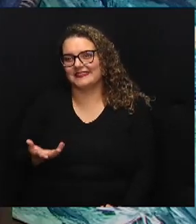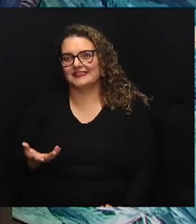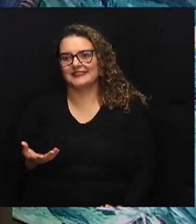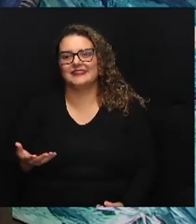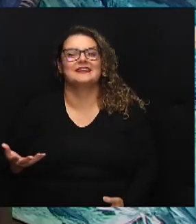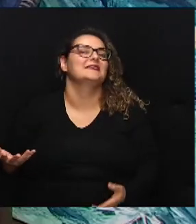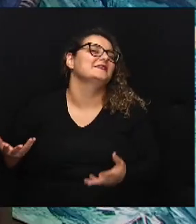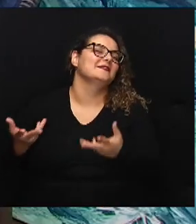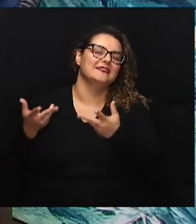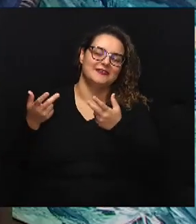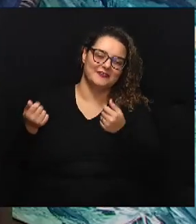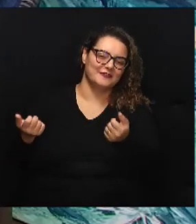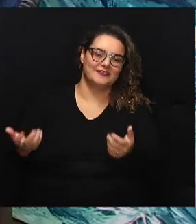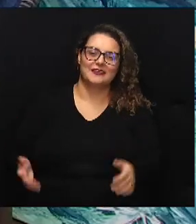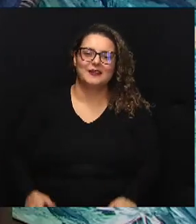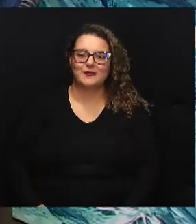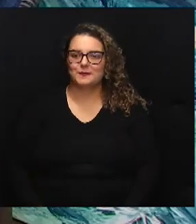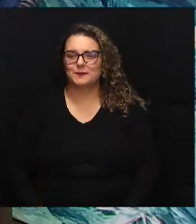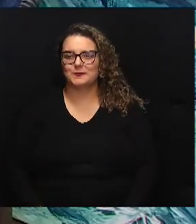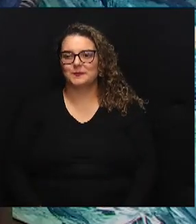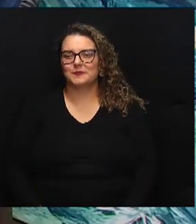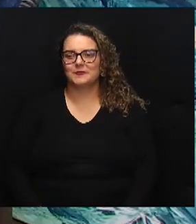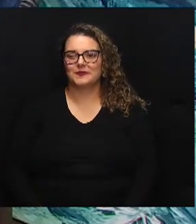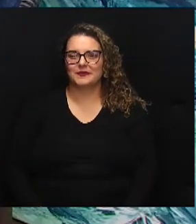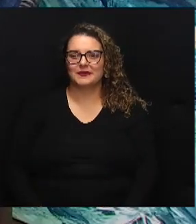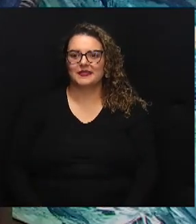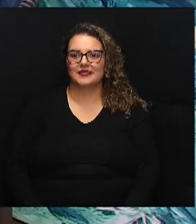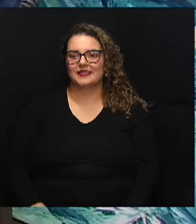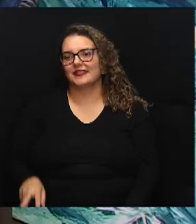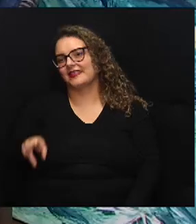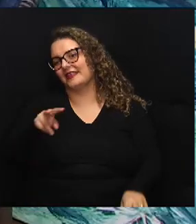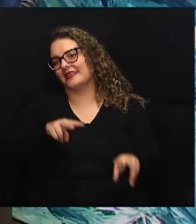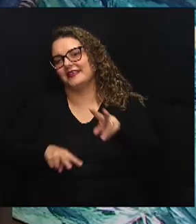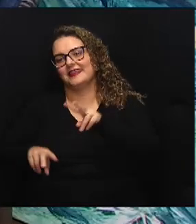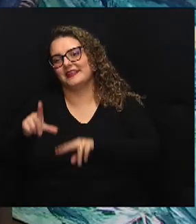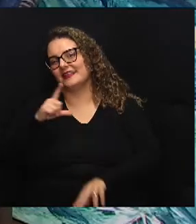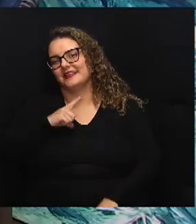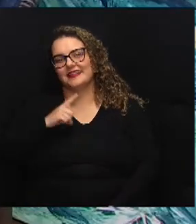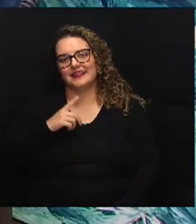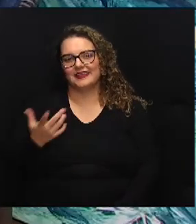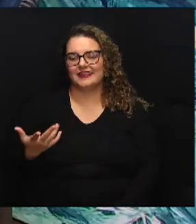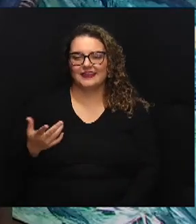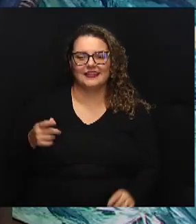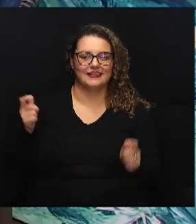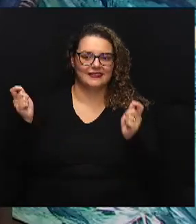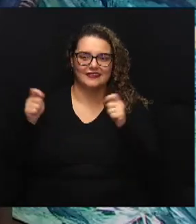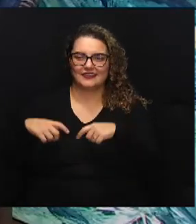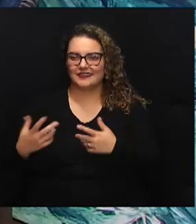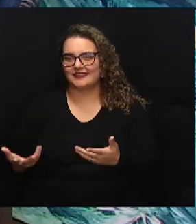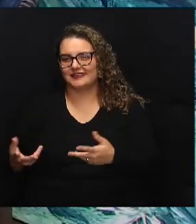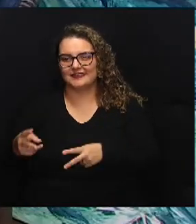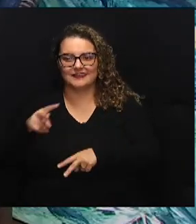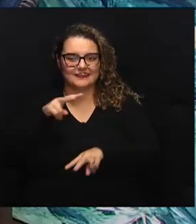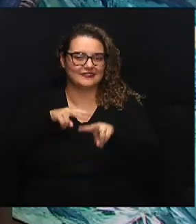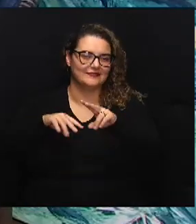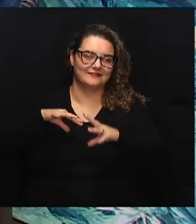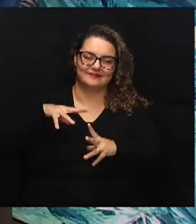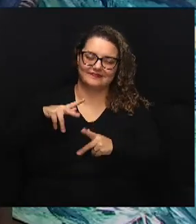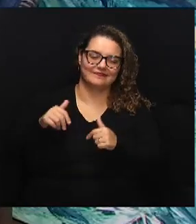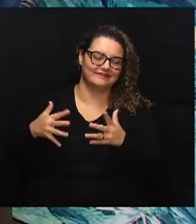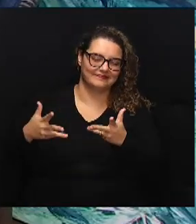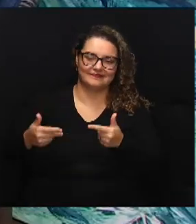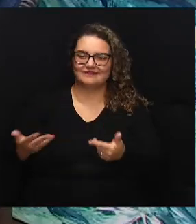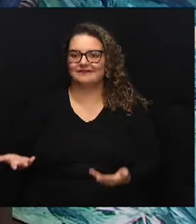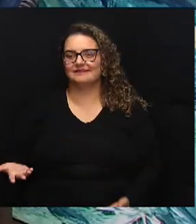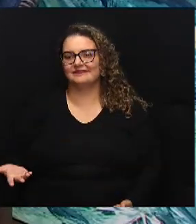magnífico. Miles Davis, com aquele olhar que ele tem, aquela capacidade de ver o mundo inteiro